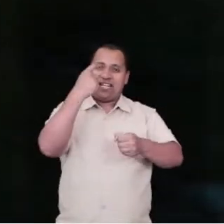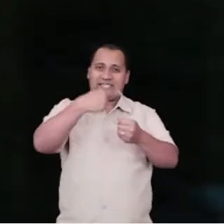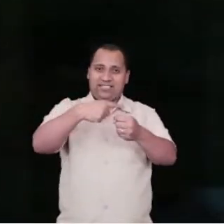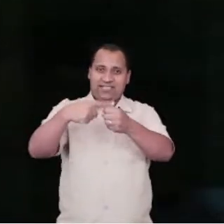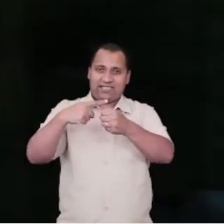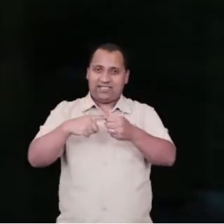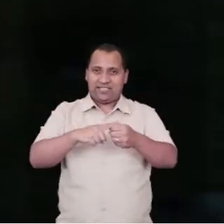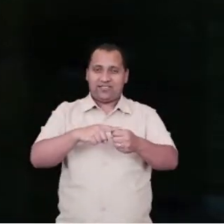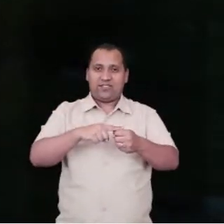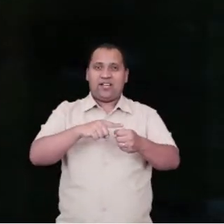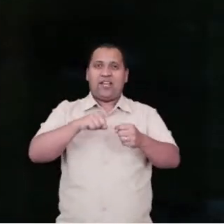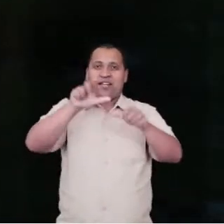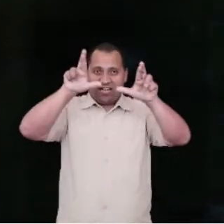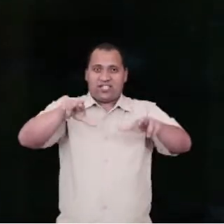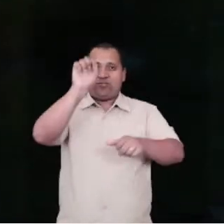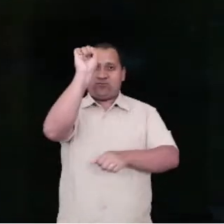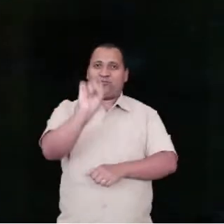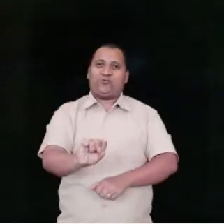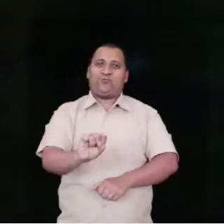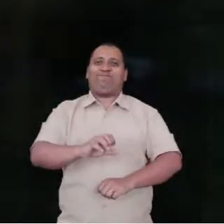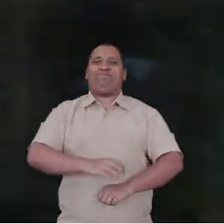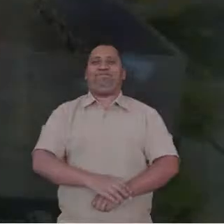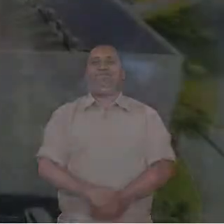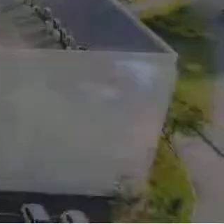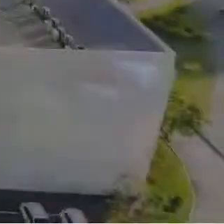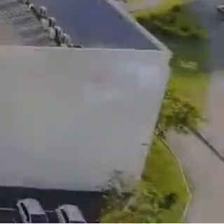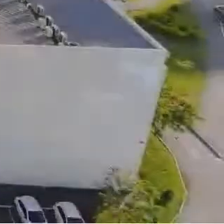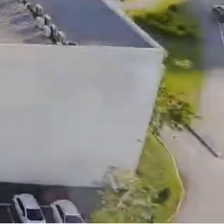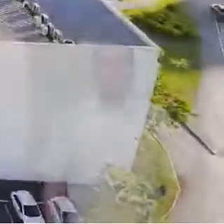10 cidades da metade sul do Rio Grande do Sul.